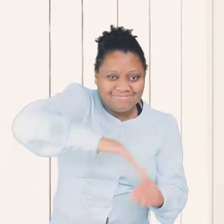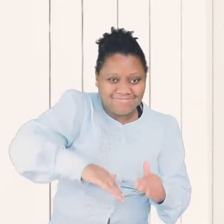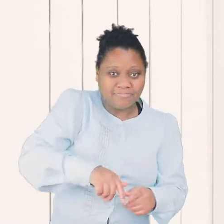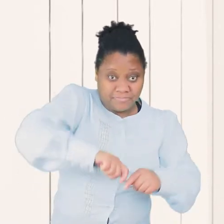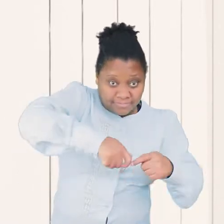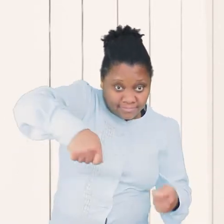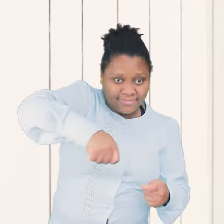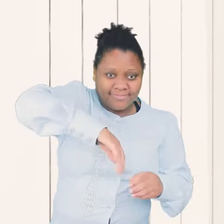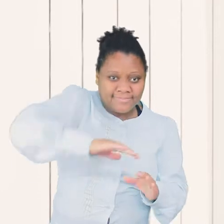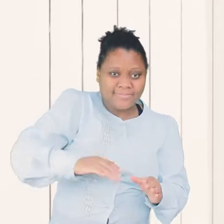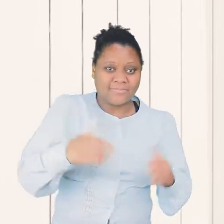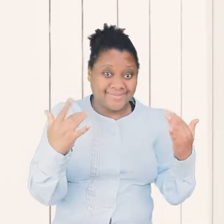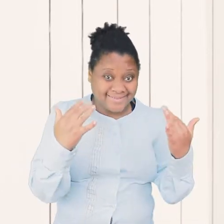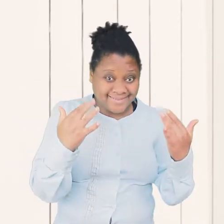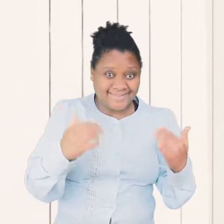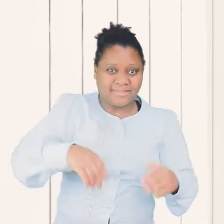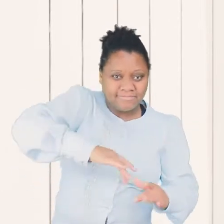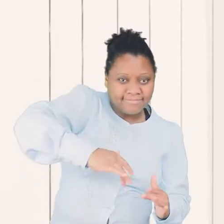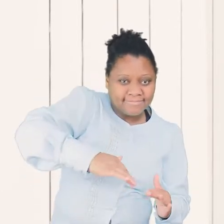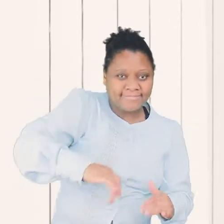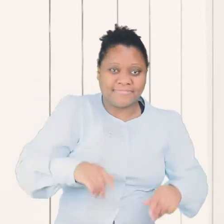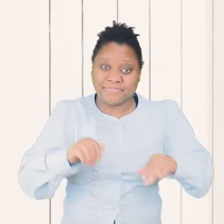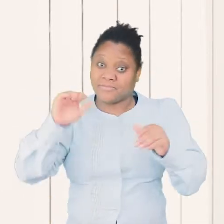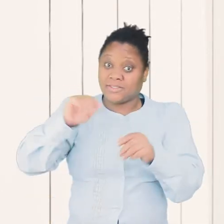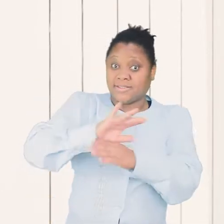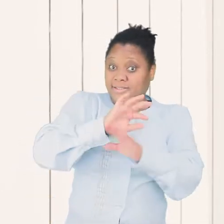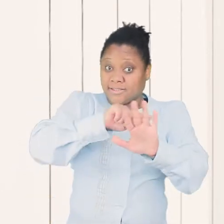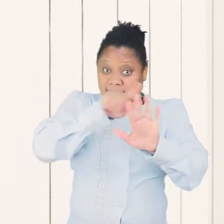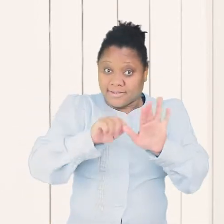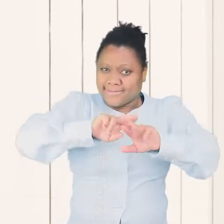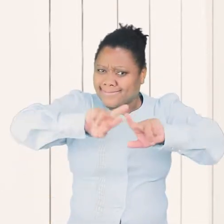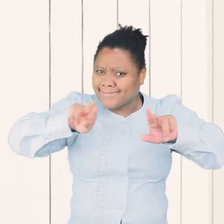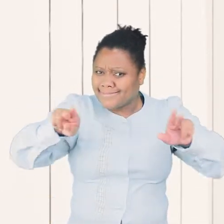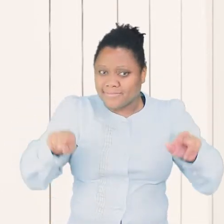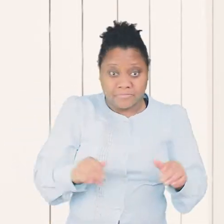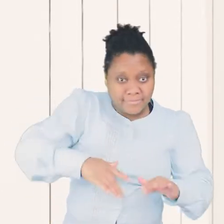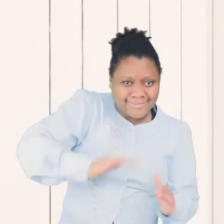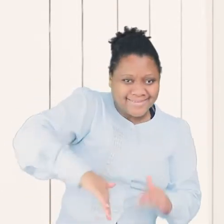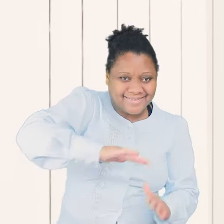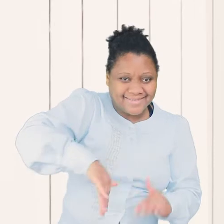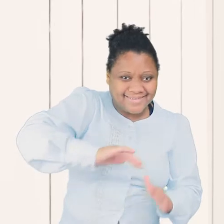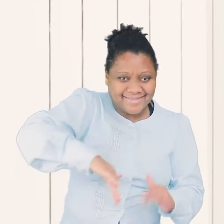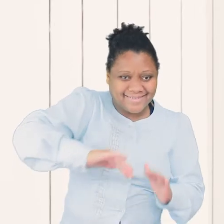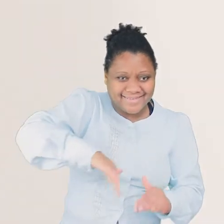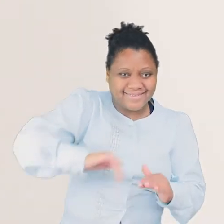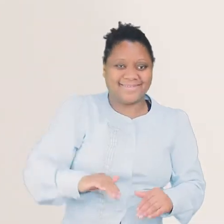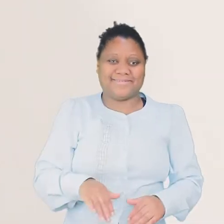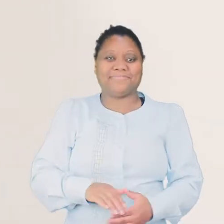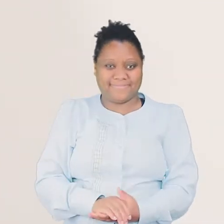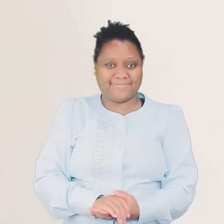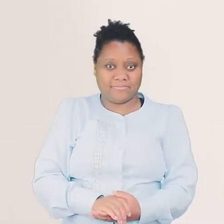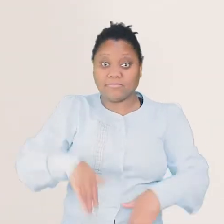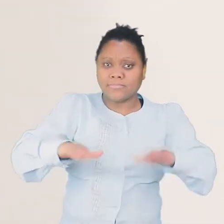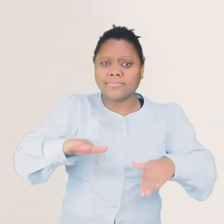tocando a pele do instrumento com ambas as mãos, variando as formas de toque com o uso dos dedos.